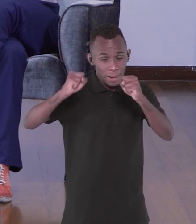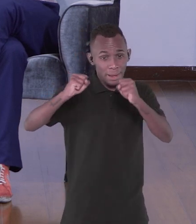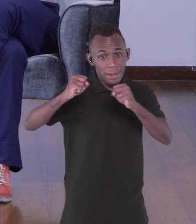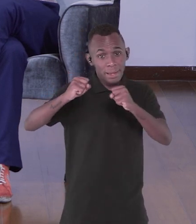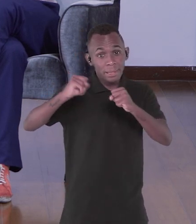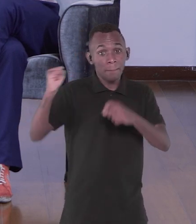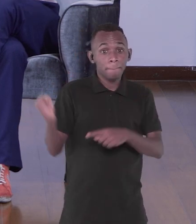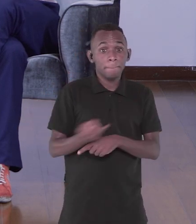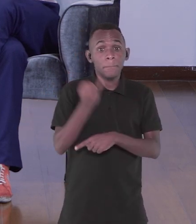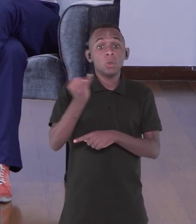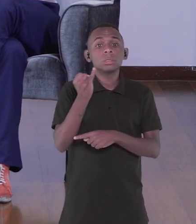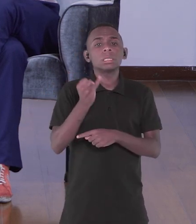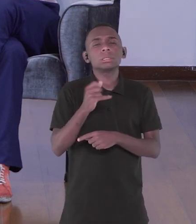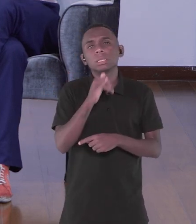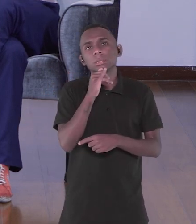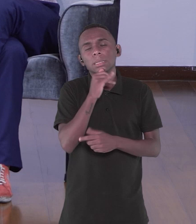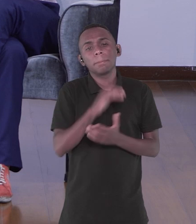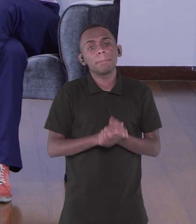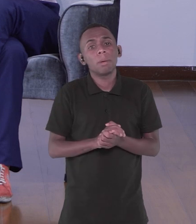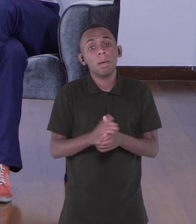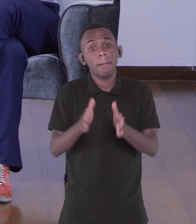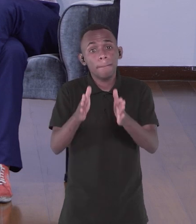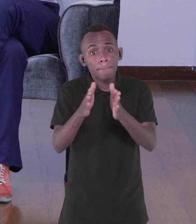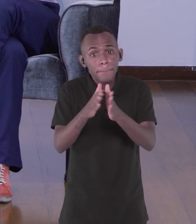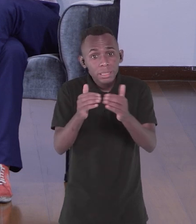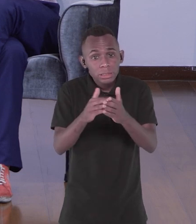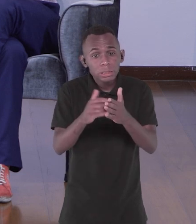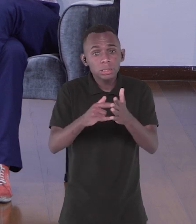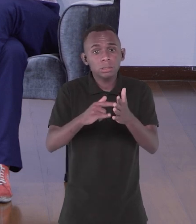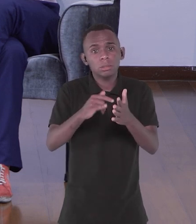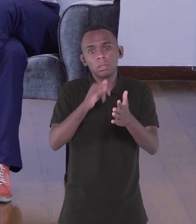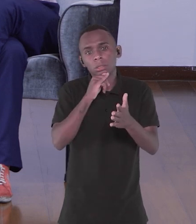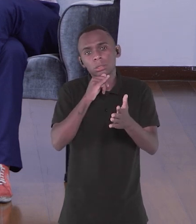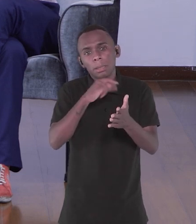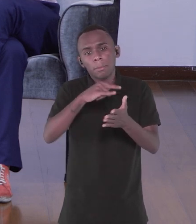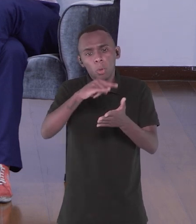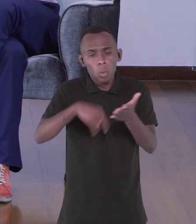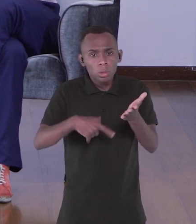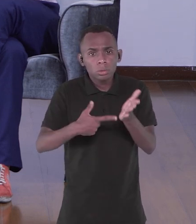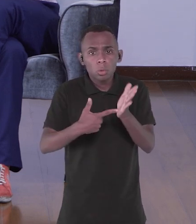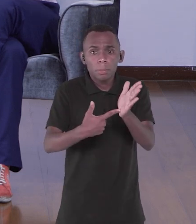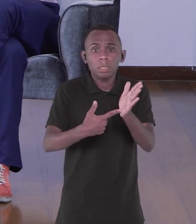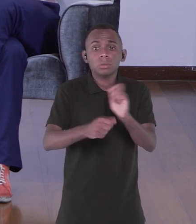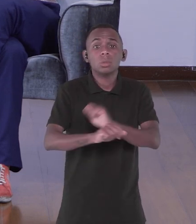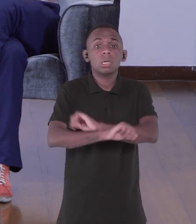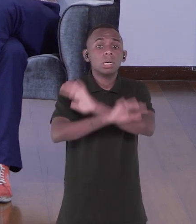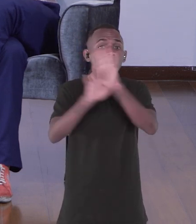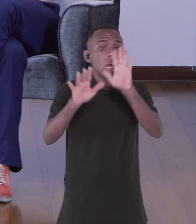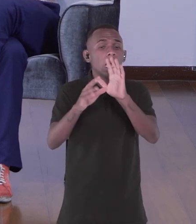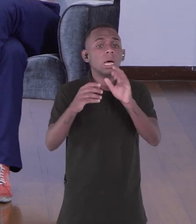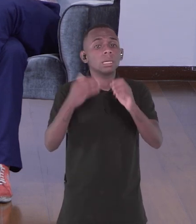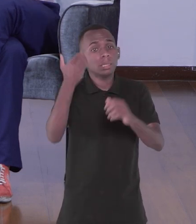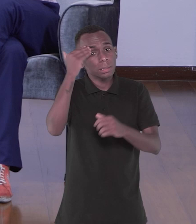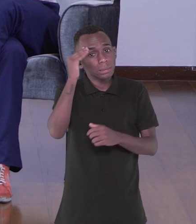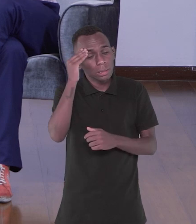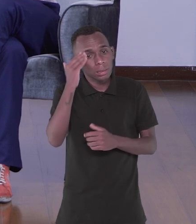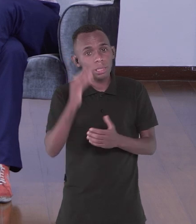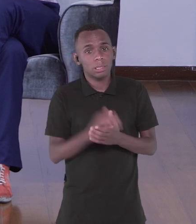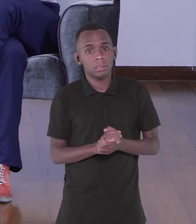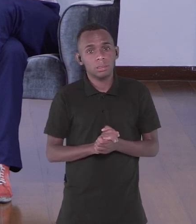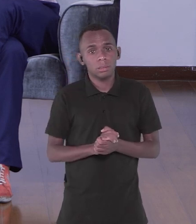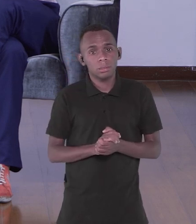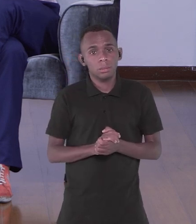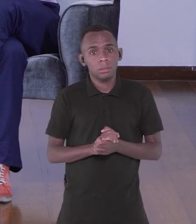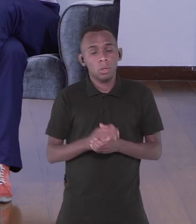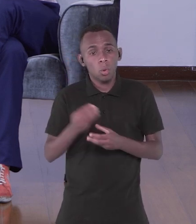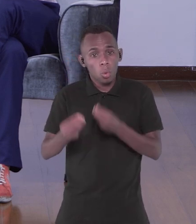que não exigir transparência nas contas dos clubes? Para entender de que forma aquele dinheiro é feito, ou de que forma